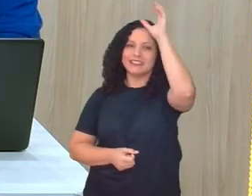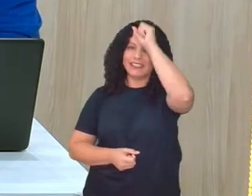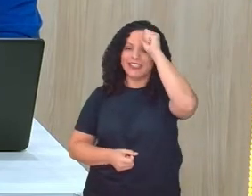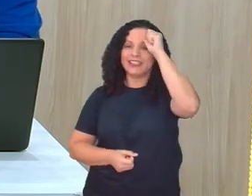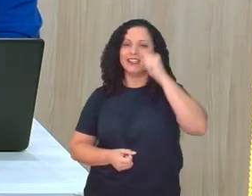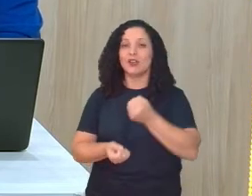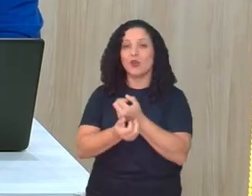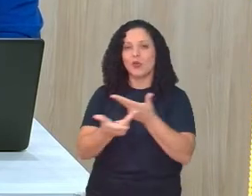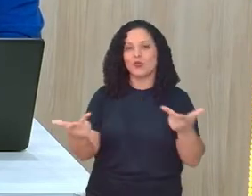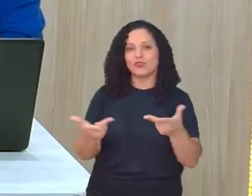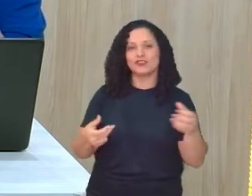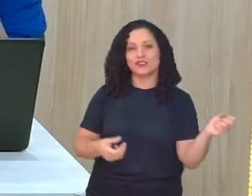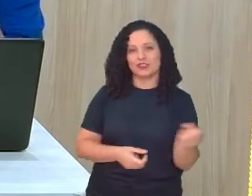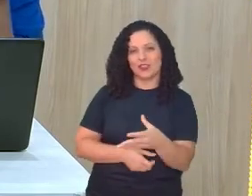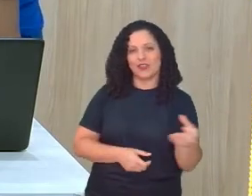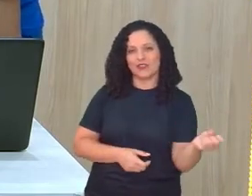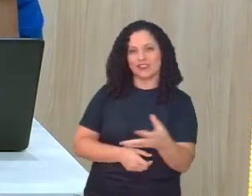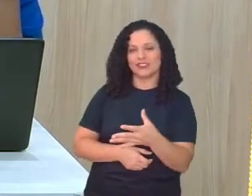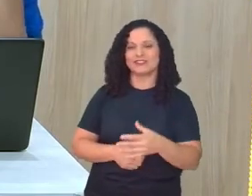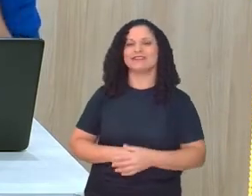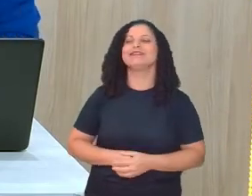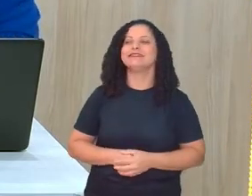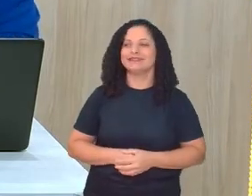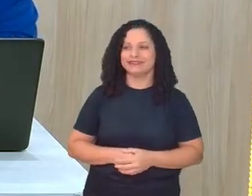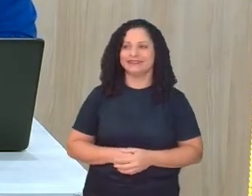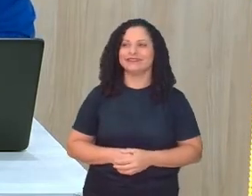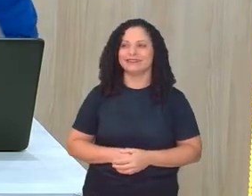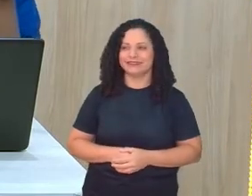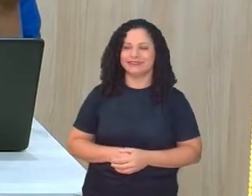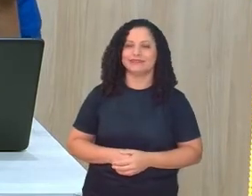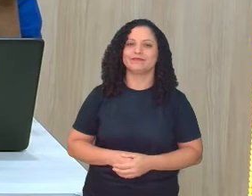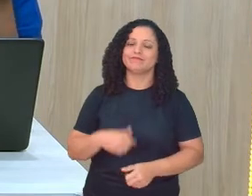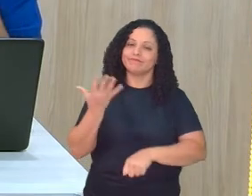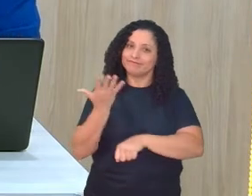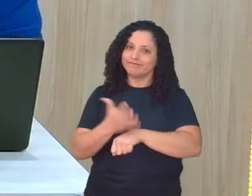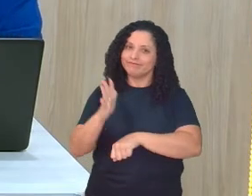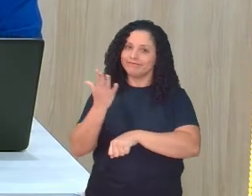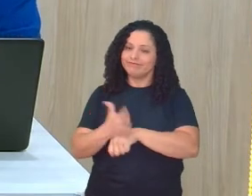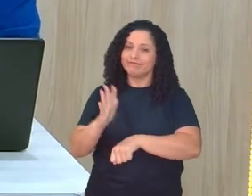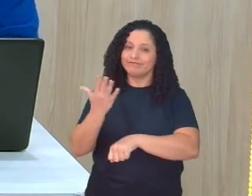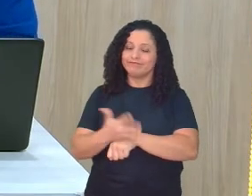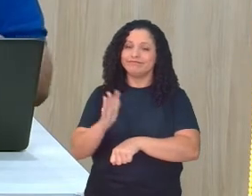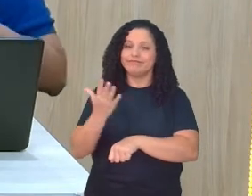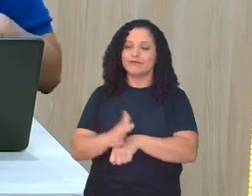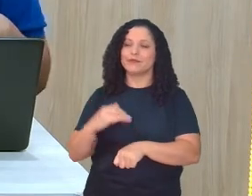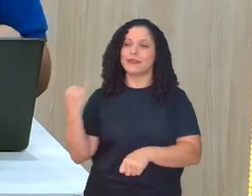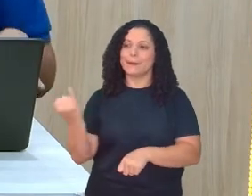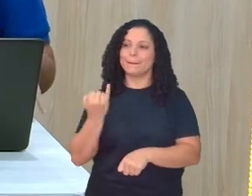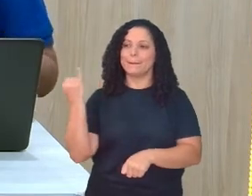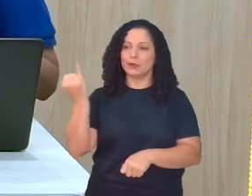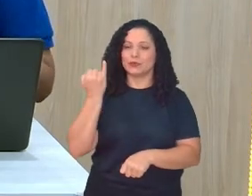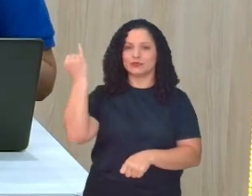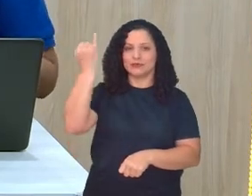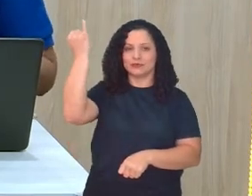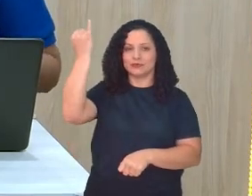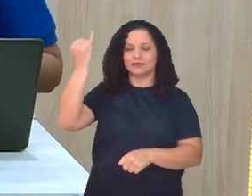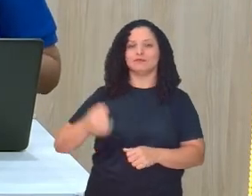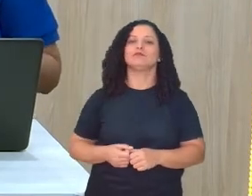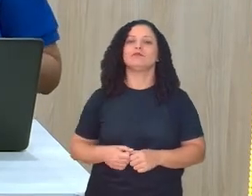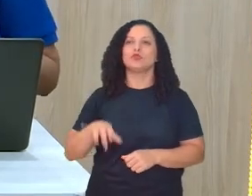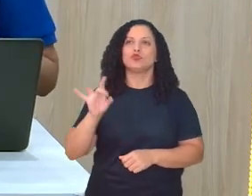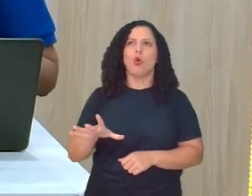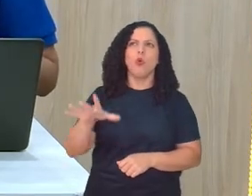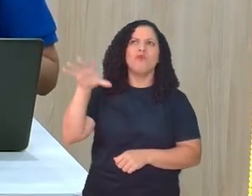aprender coisas novas. E Então, exercitar, né? O exercício também é muito importante, porque às vezes só o